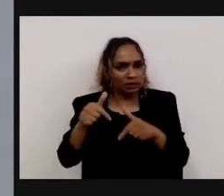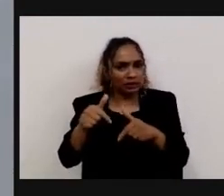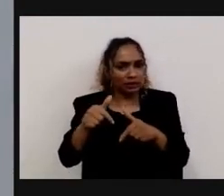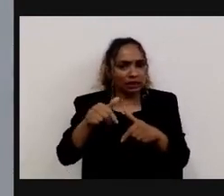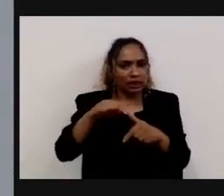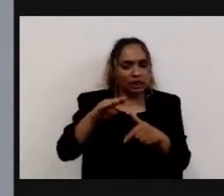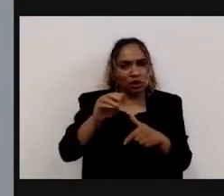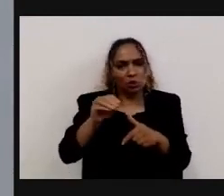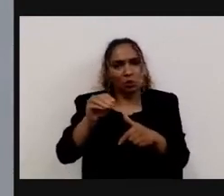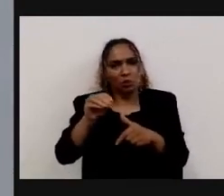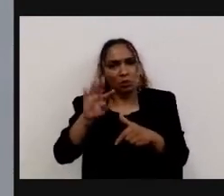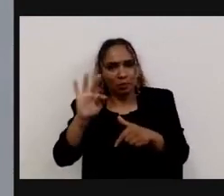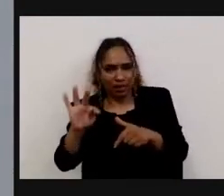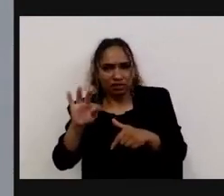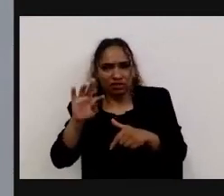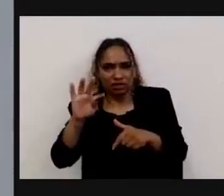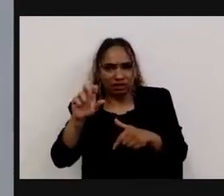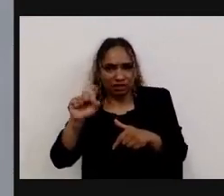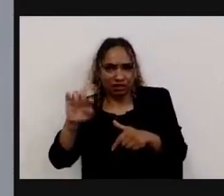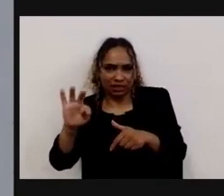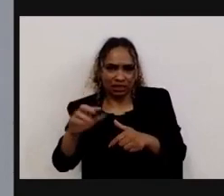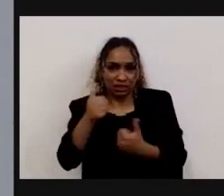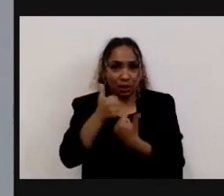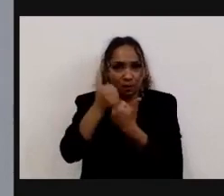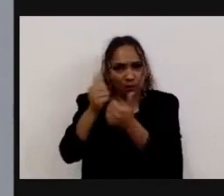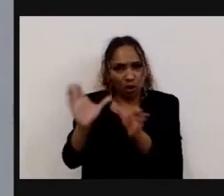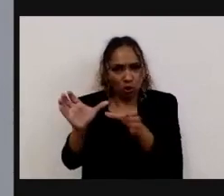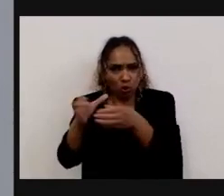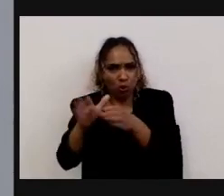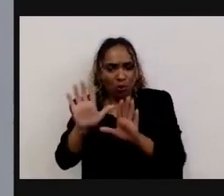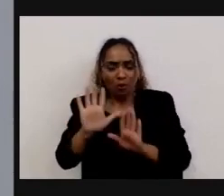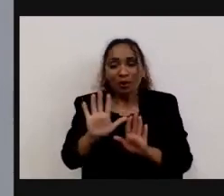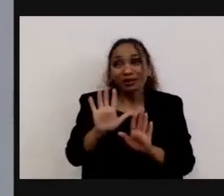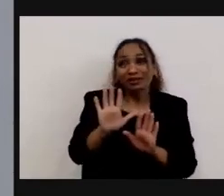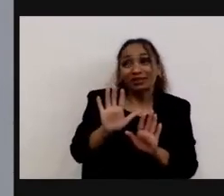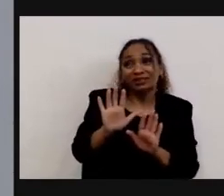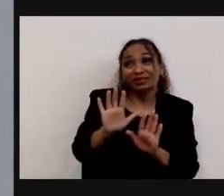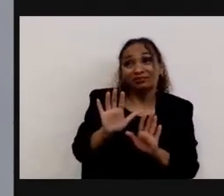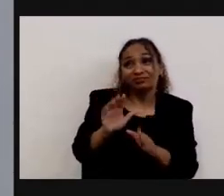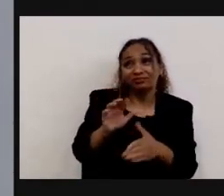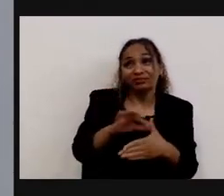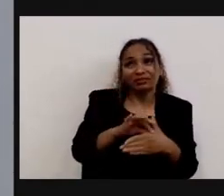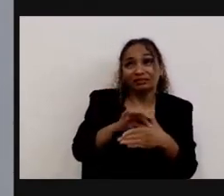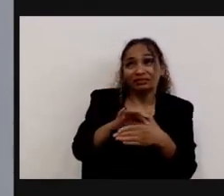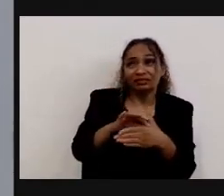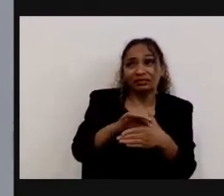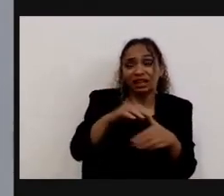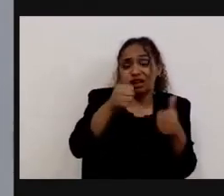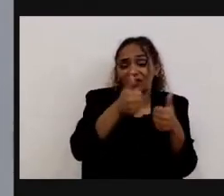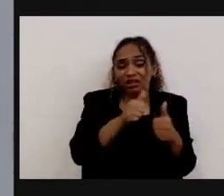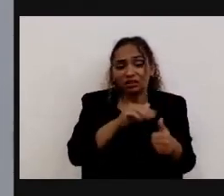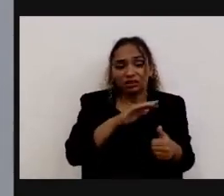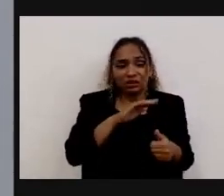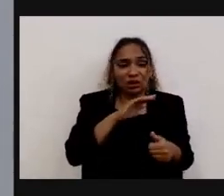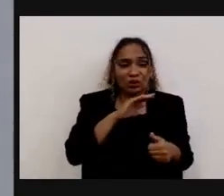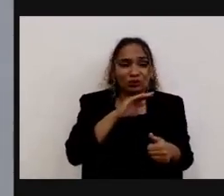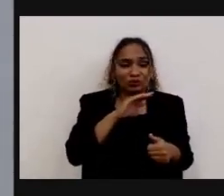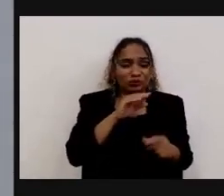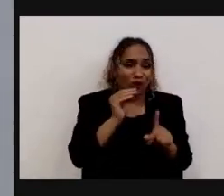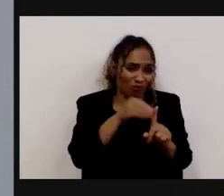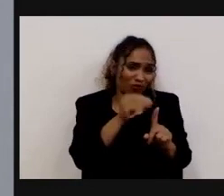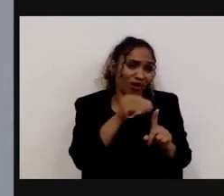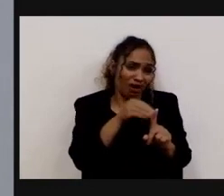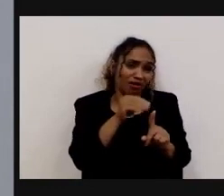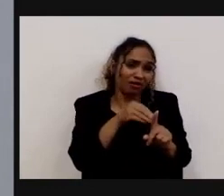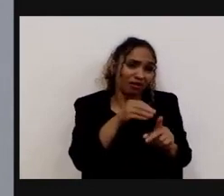backstage se você Tá apoiando a equipe mais você não tá aparecendo né para chefia você pode ser mal avaliado isso é